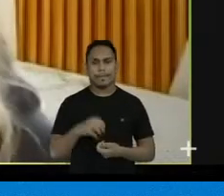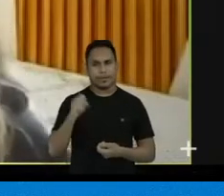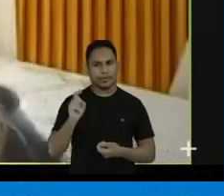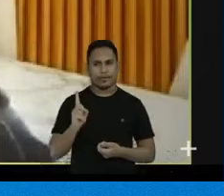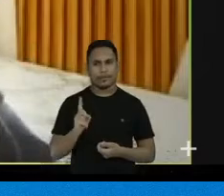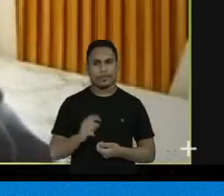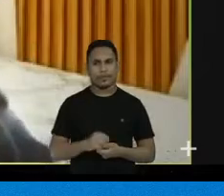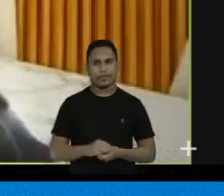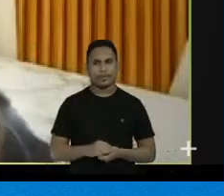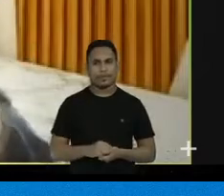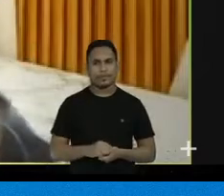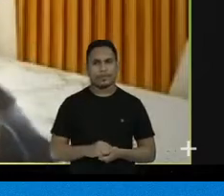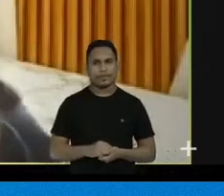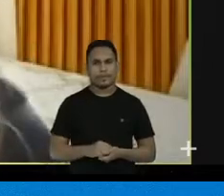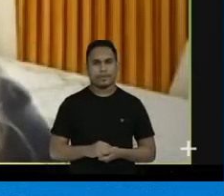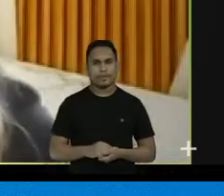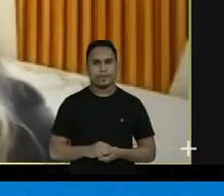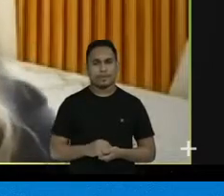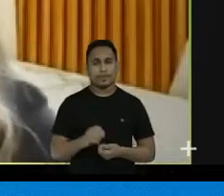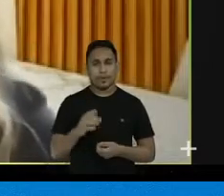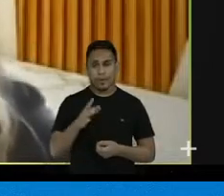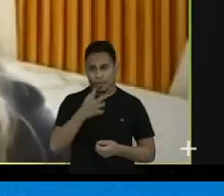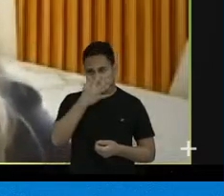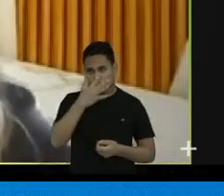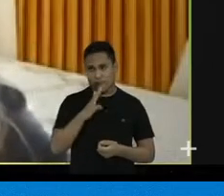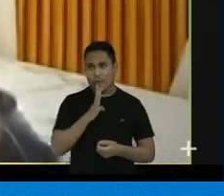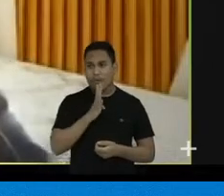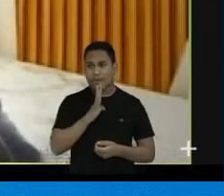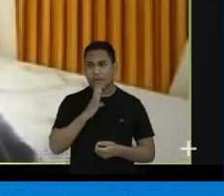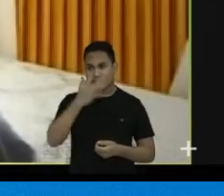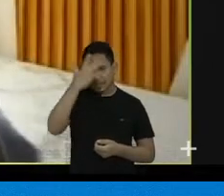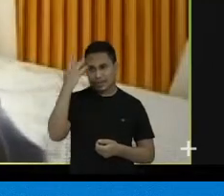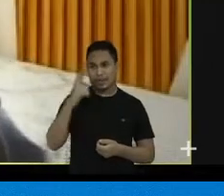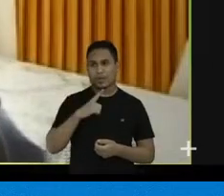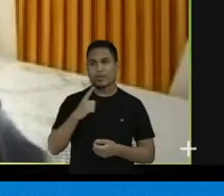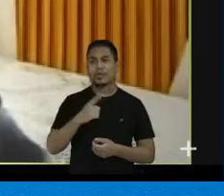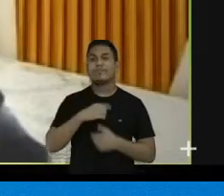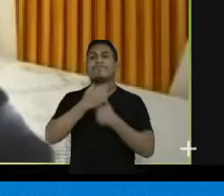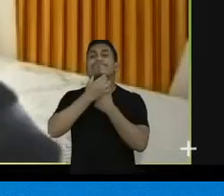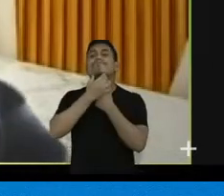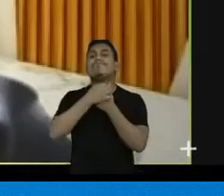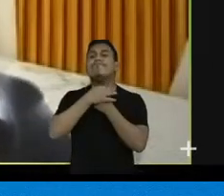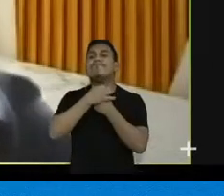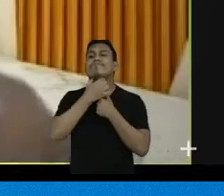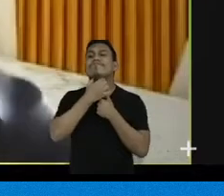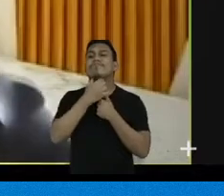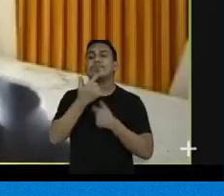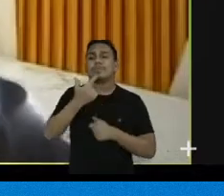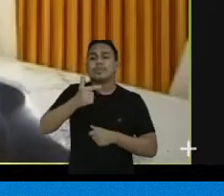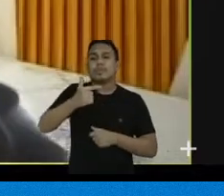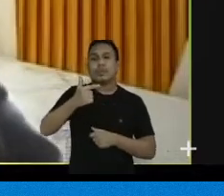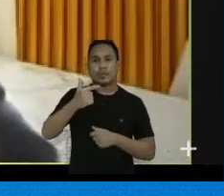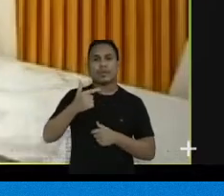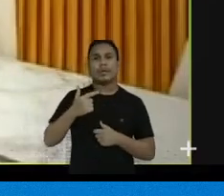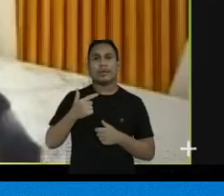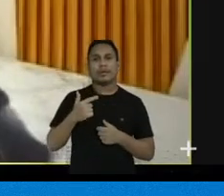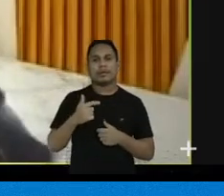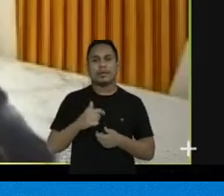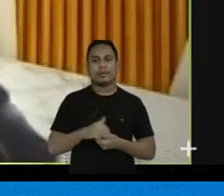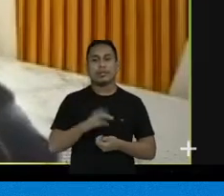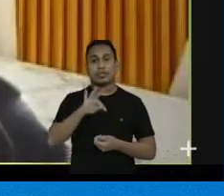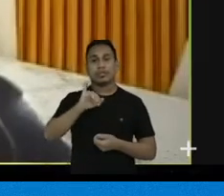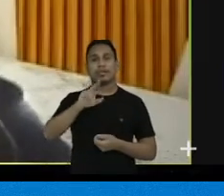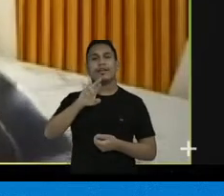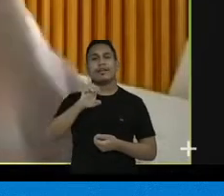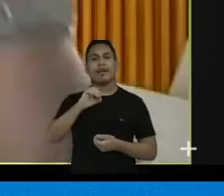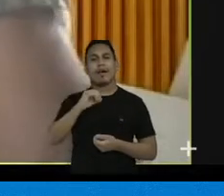essa doença, talvez vocês se perguntem ao longo dessa apresentação o porquê de repente, poxa, mas nunca ninguém me falou